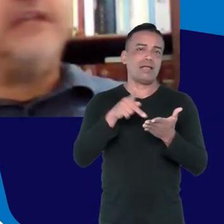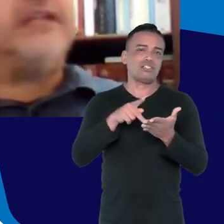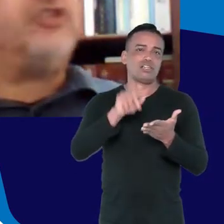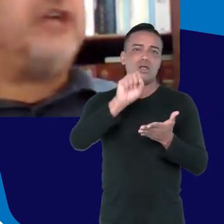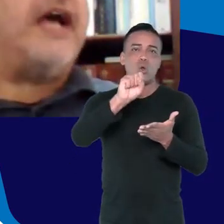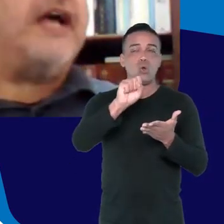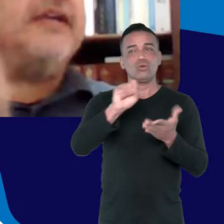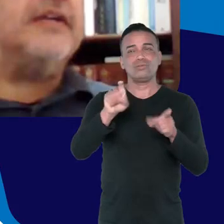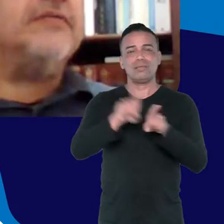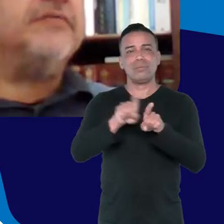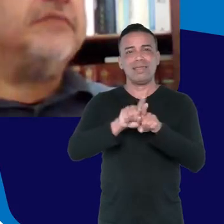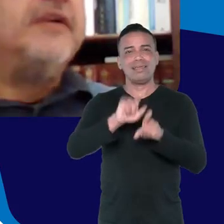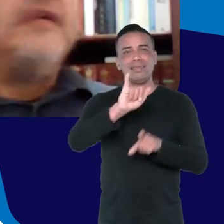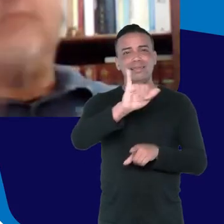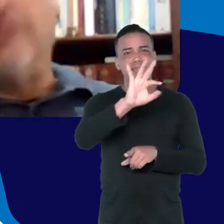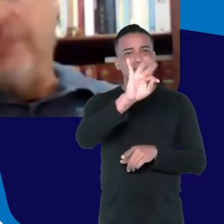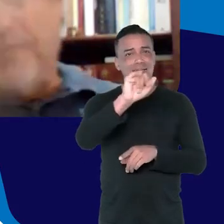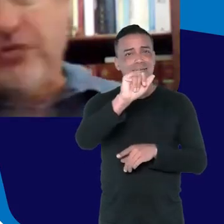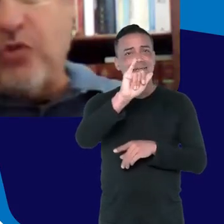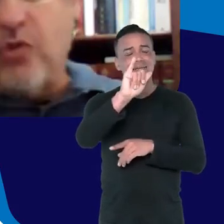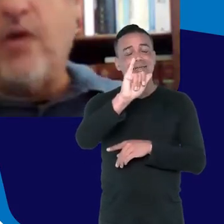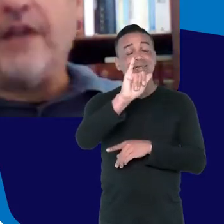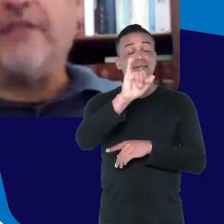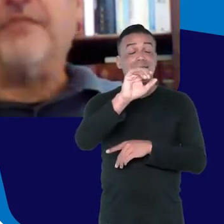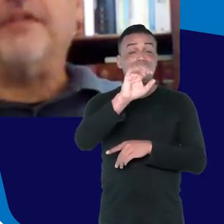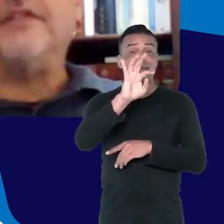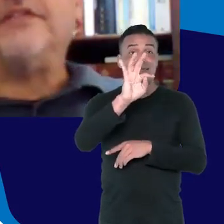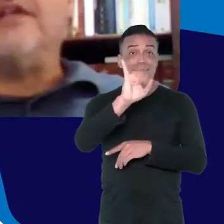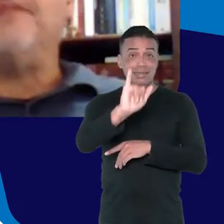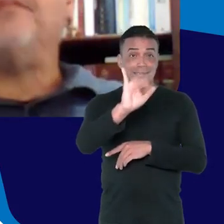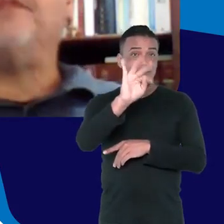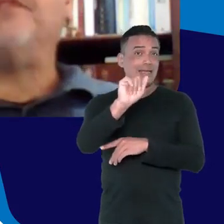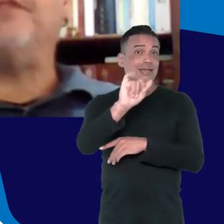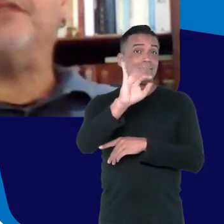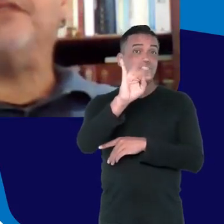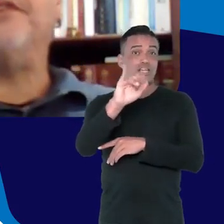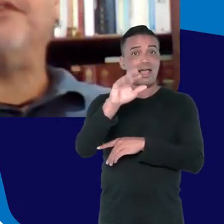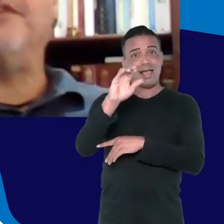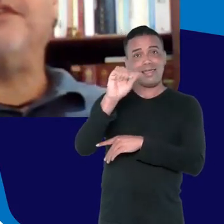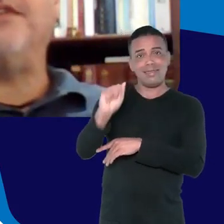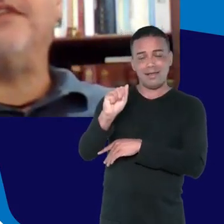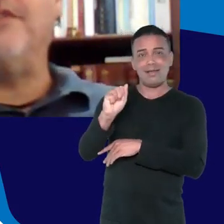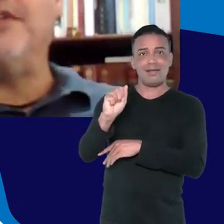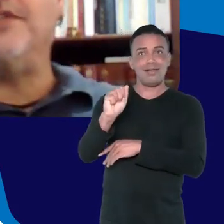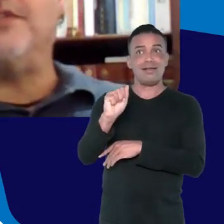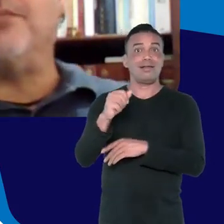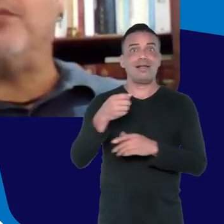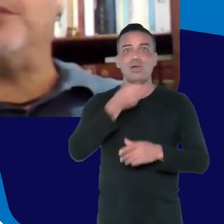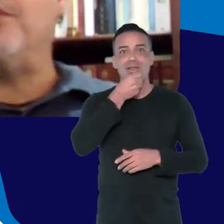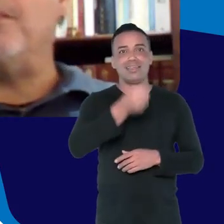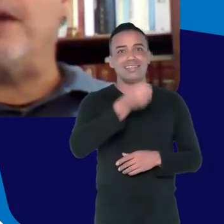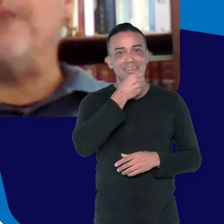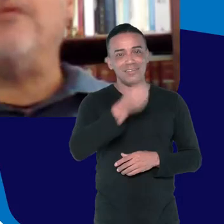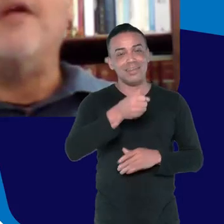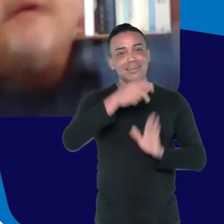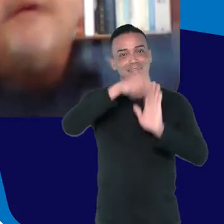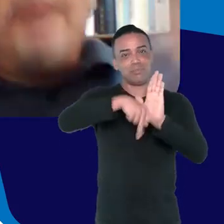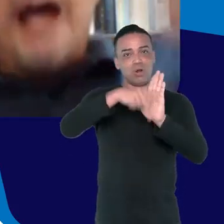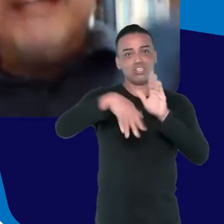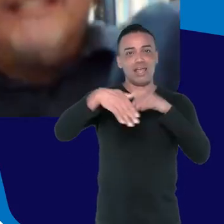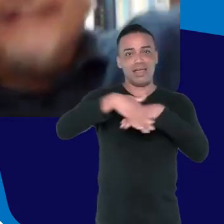fui na Itatiaia, estou agora dando essa entrevista para o Sempre